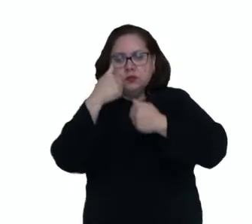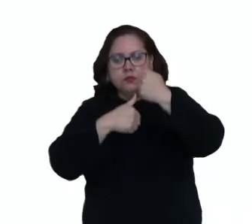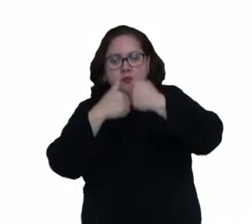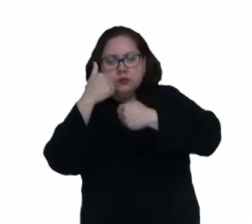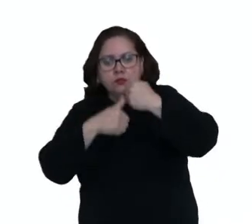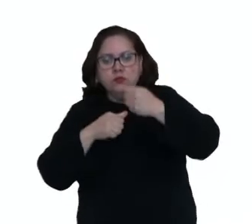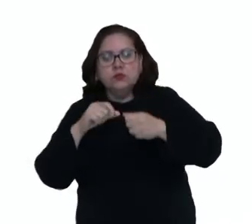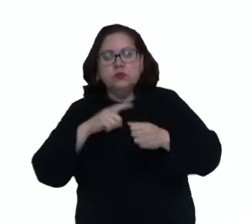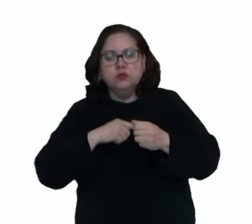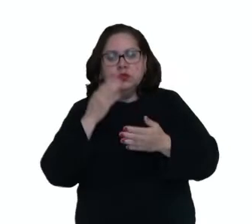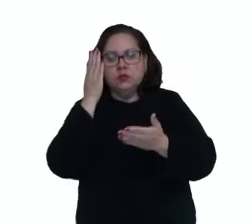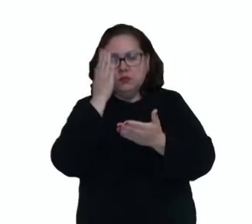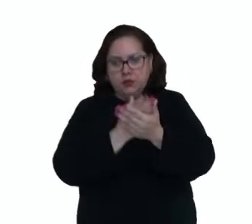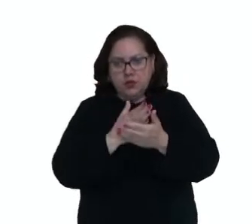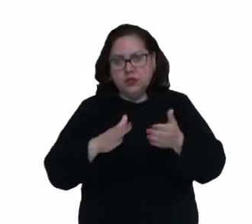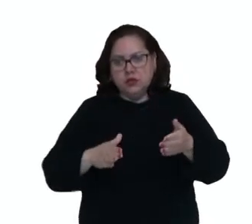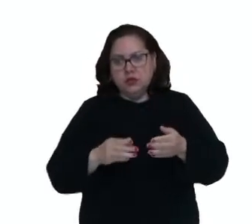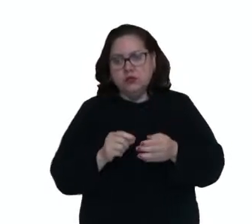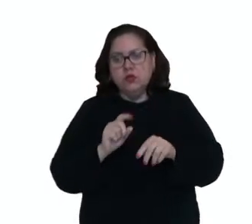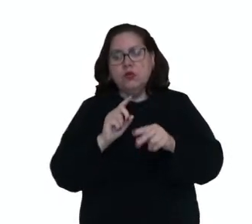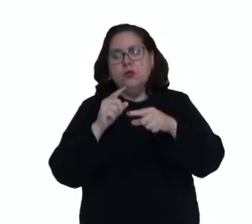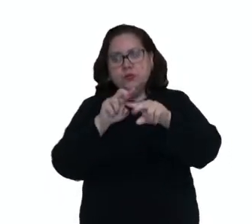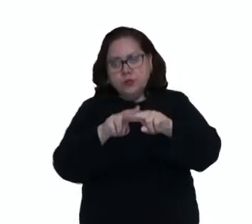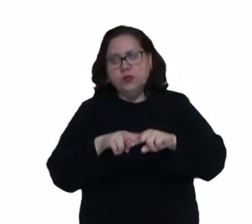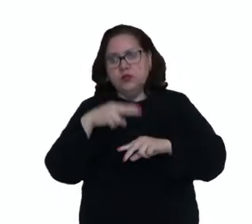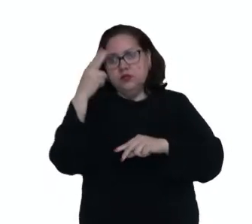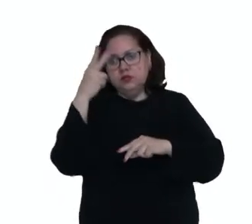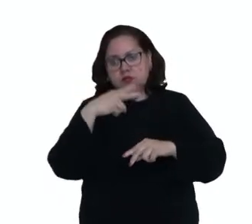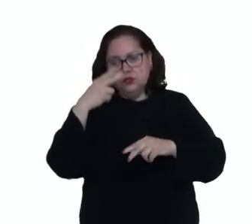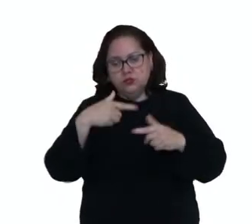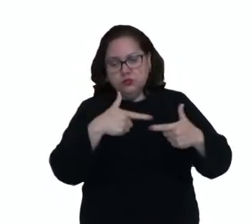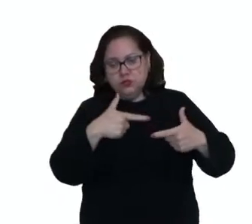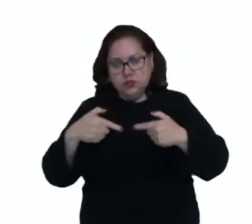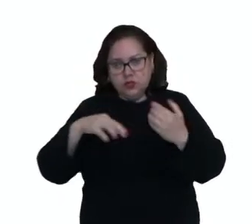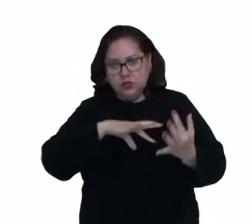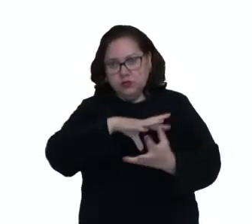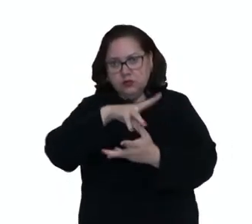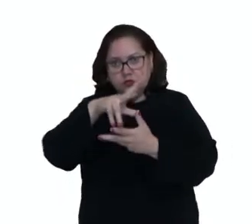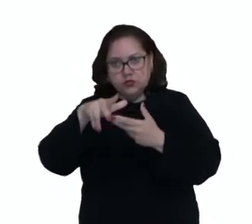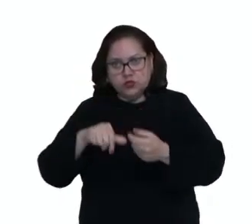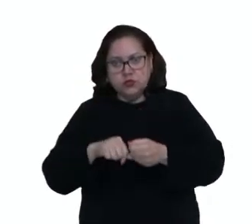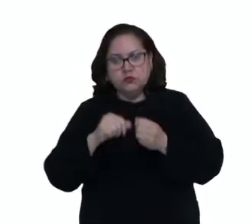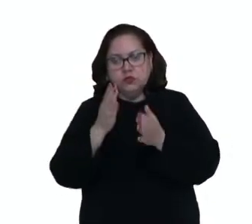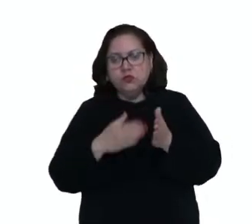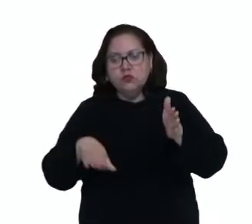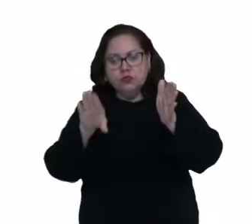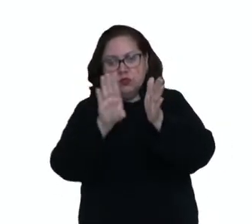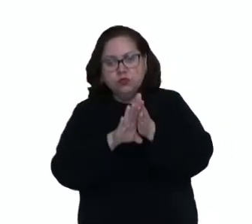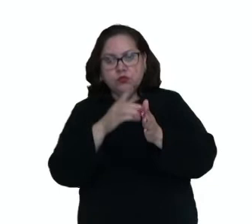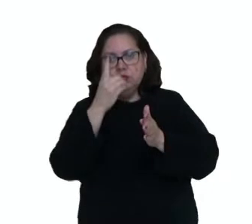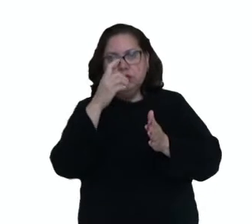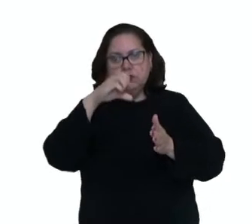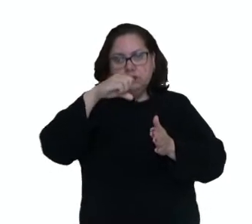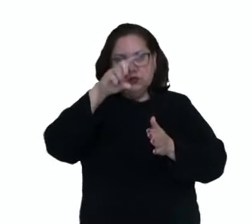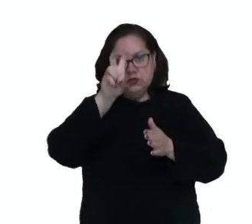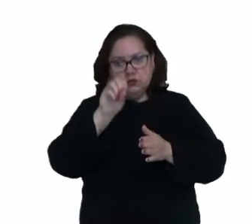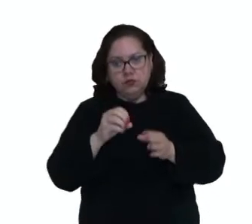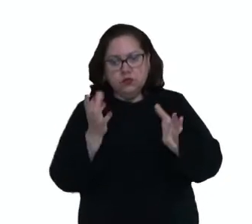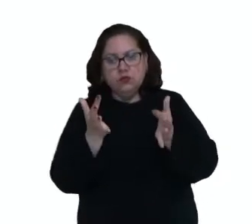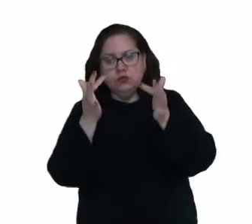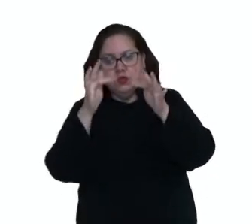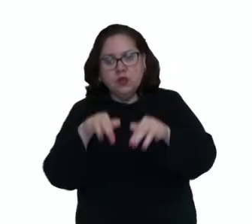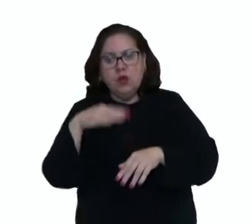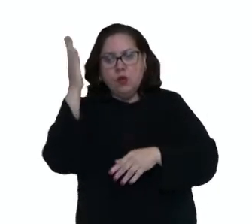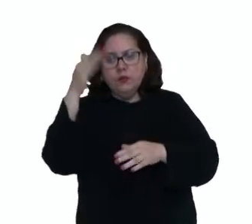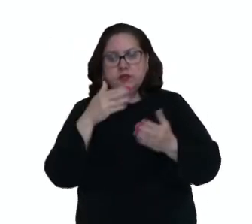competição havia sido interrompida em função da Segunda Guerra Mundial e havia, então, retornado nessa data. No final, o Brasil